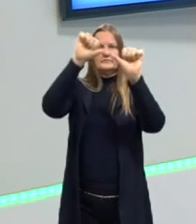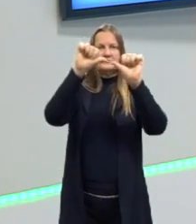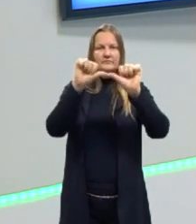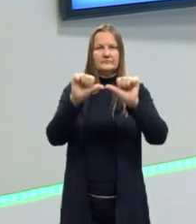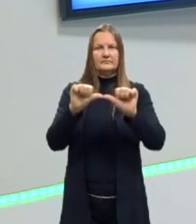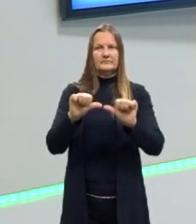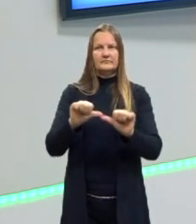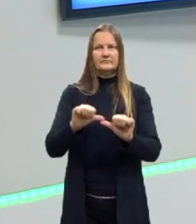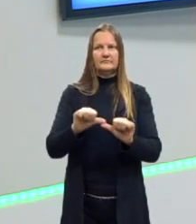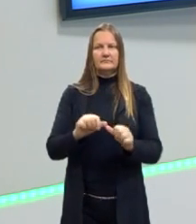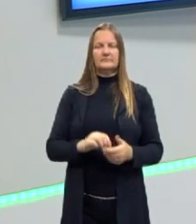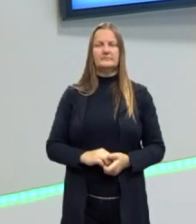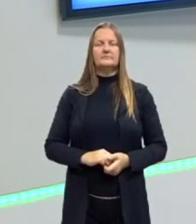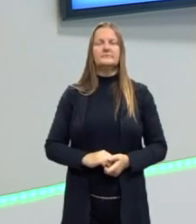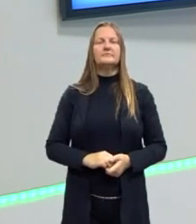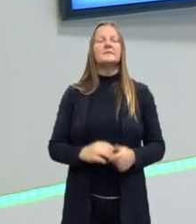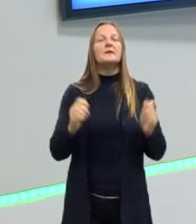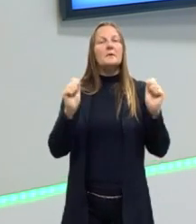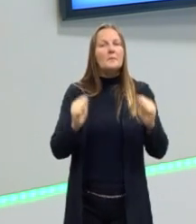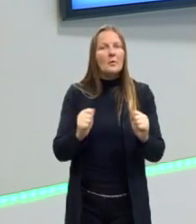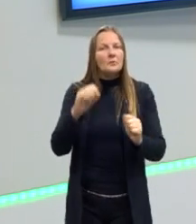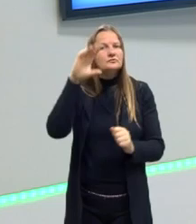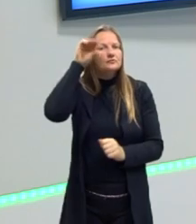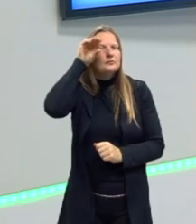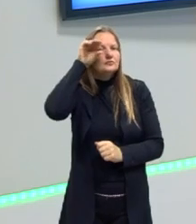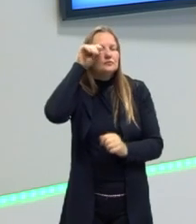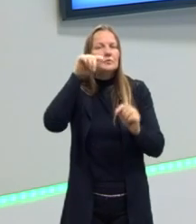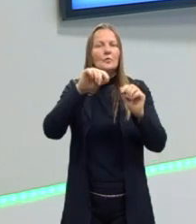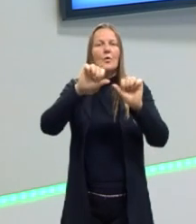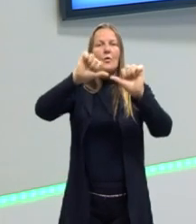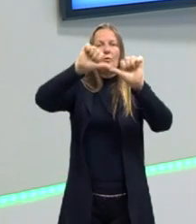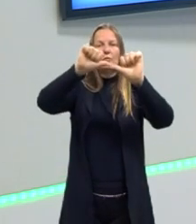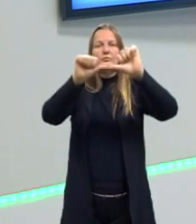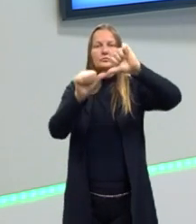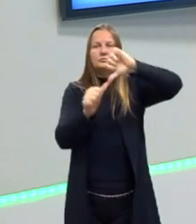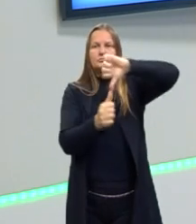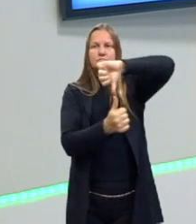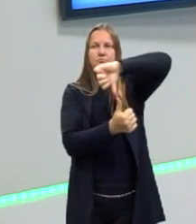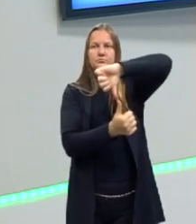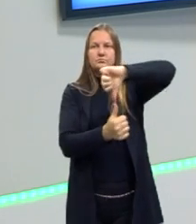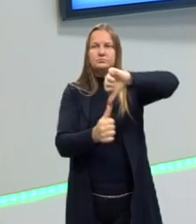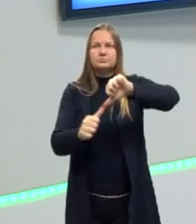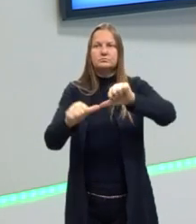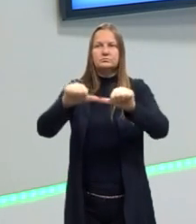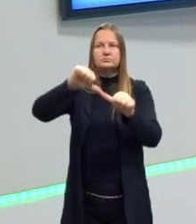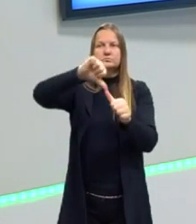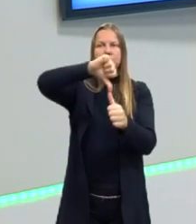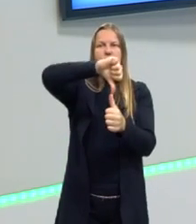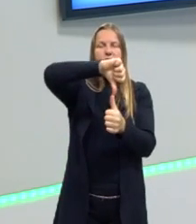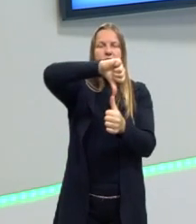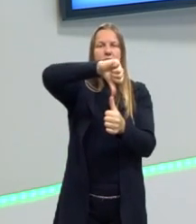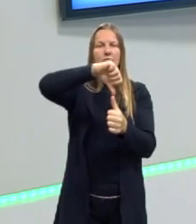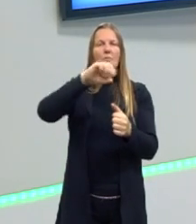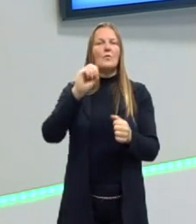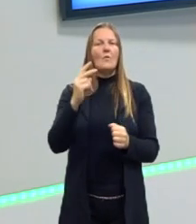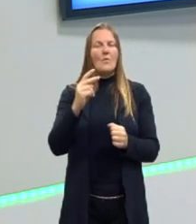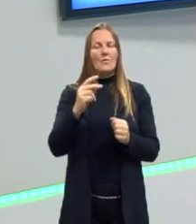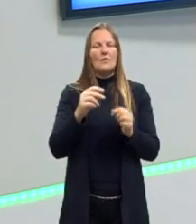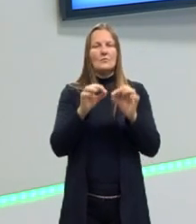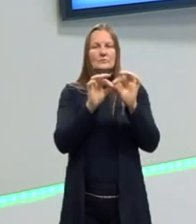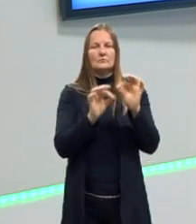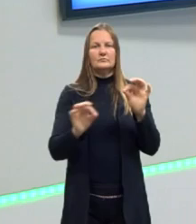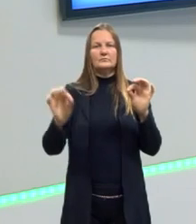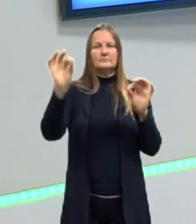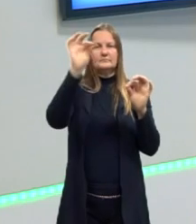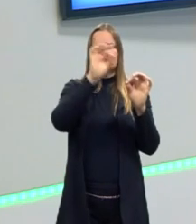encontramos então pode ser observado o círculo ou pode ser utilizado então seno de 180 menos o